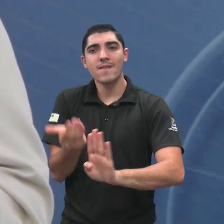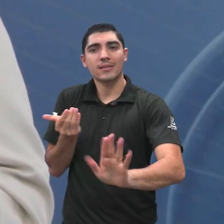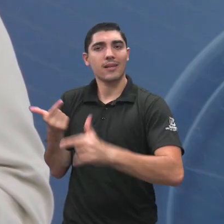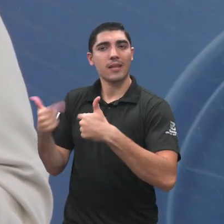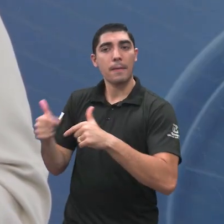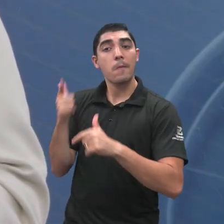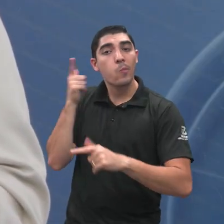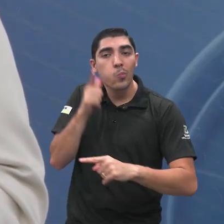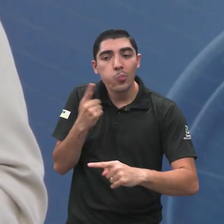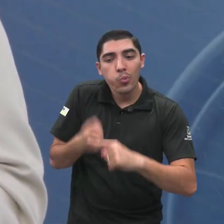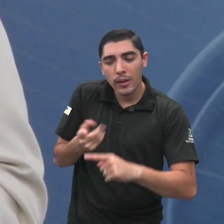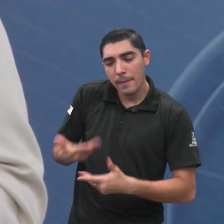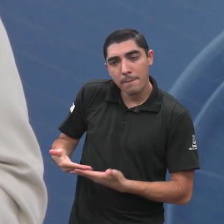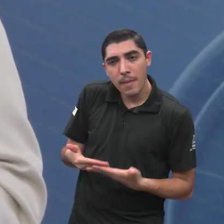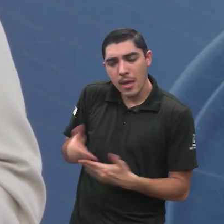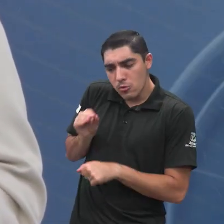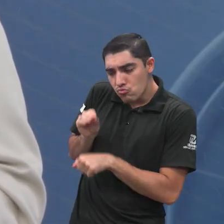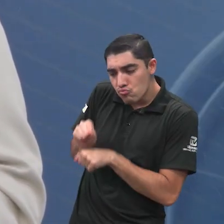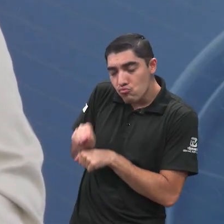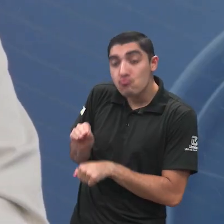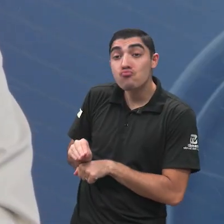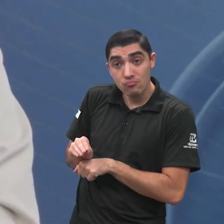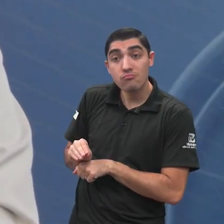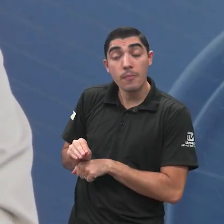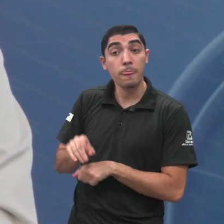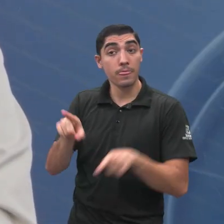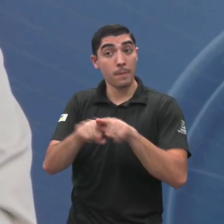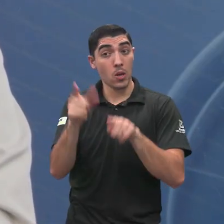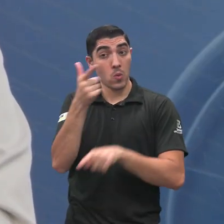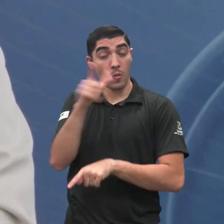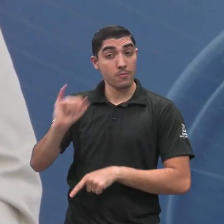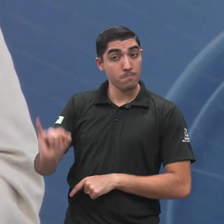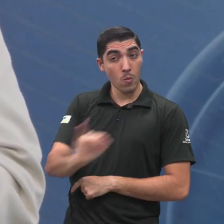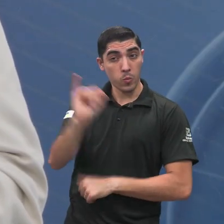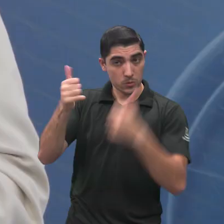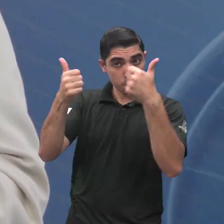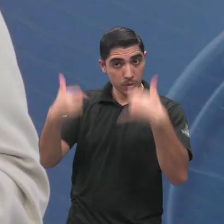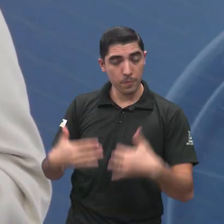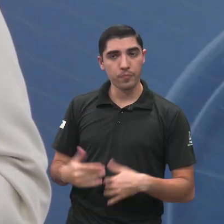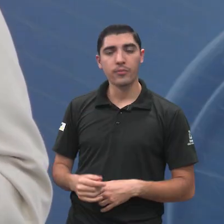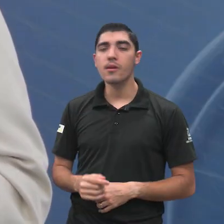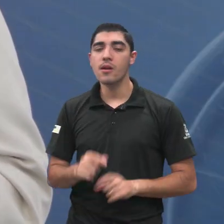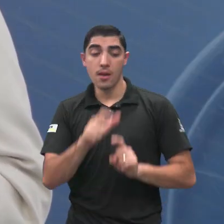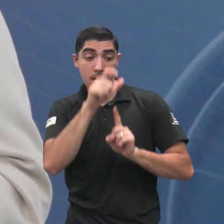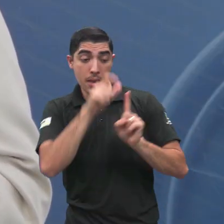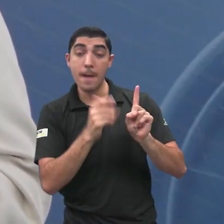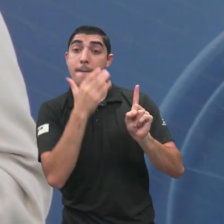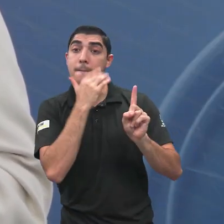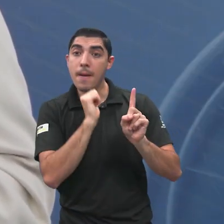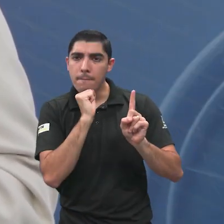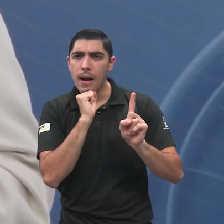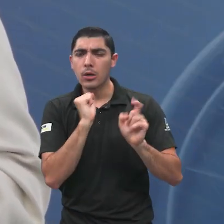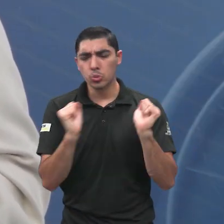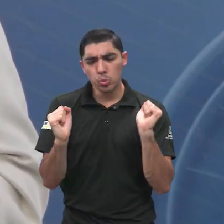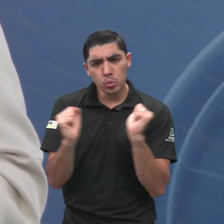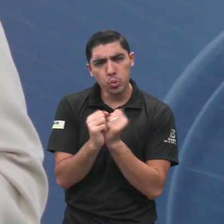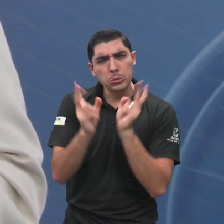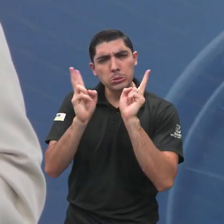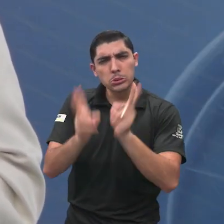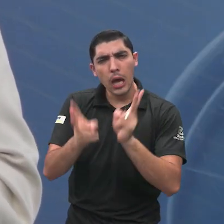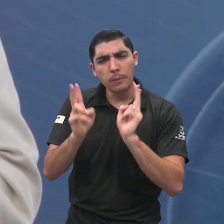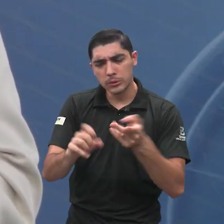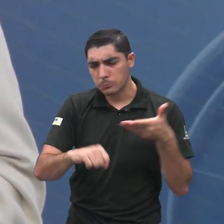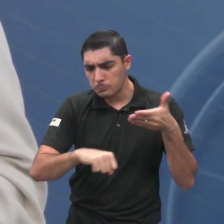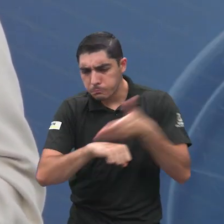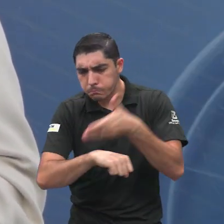da vida do bebê. E tem um outro ponto importante, quando o pai participa de forma ativa, né,